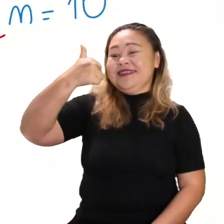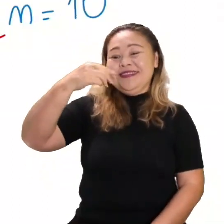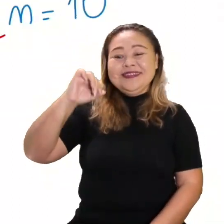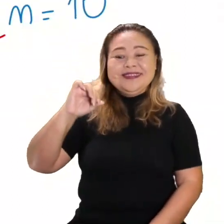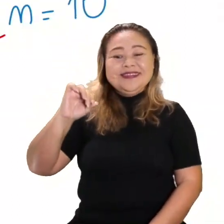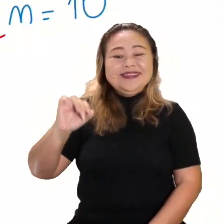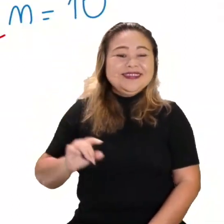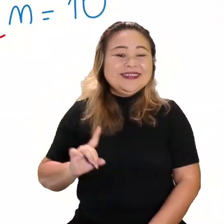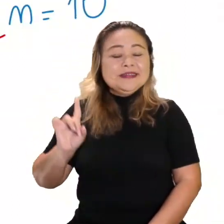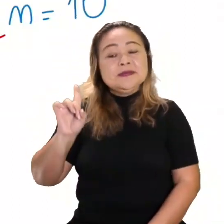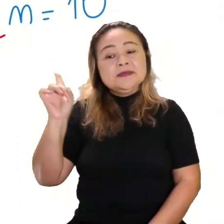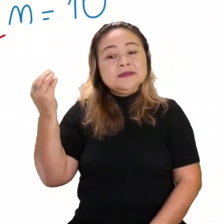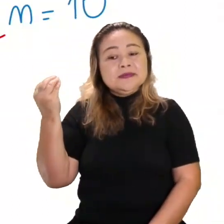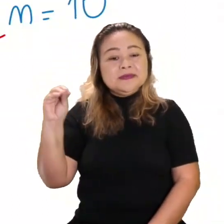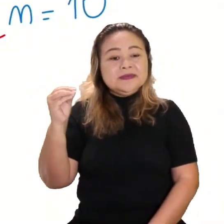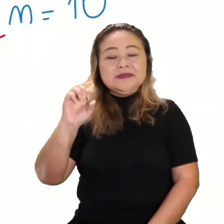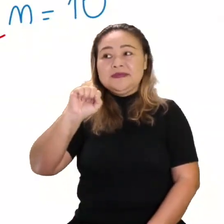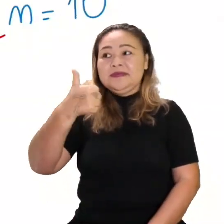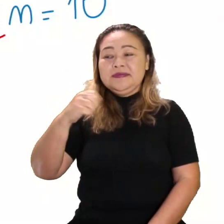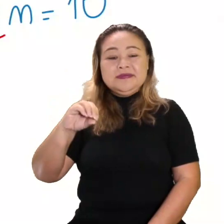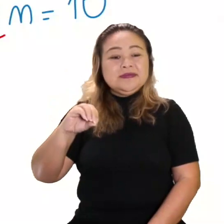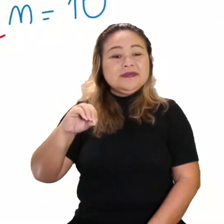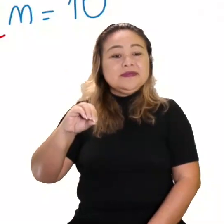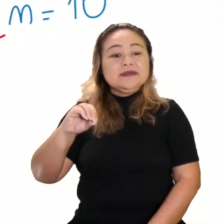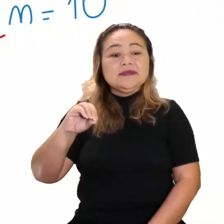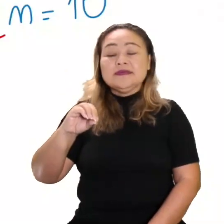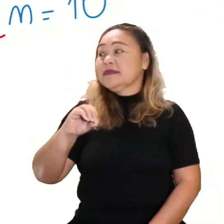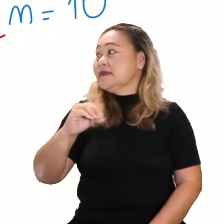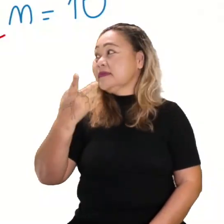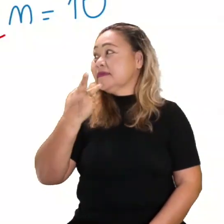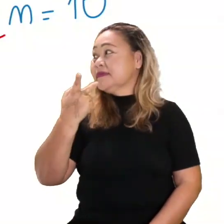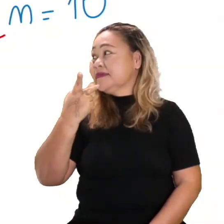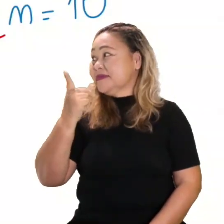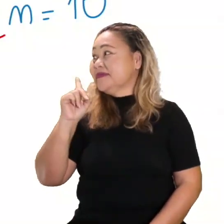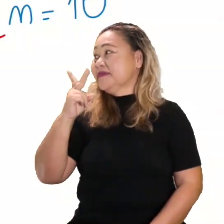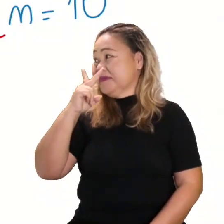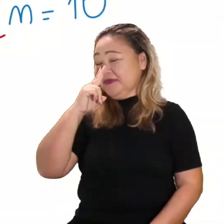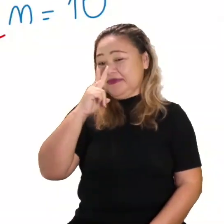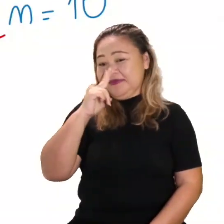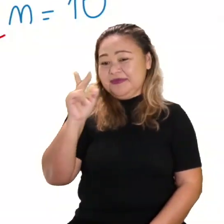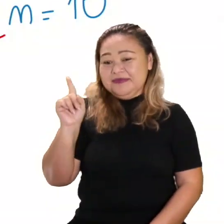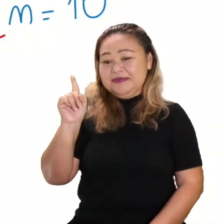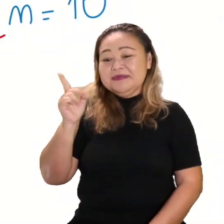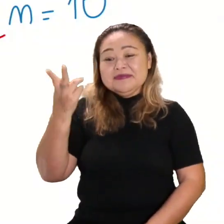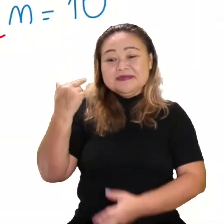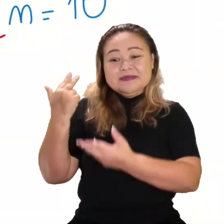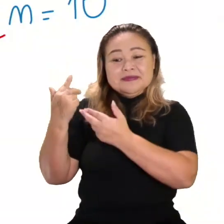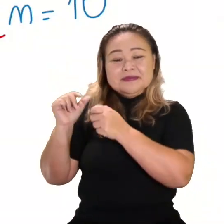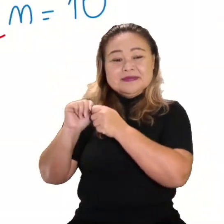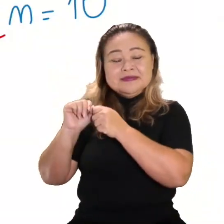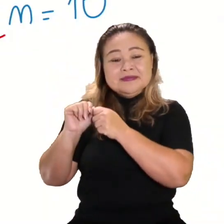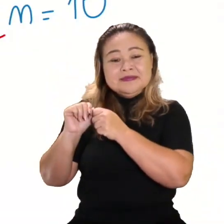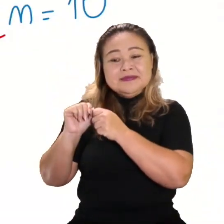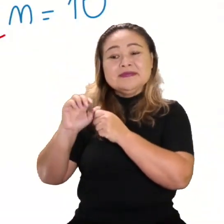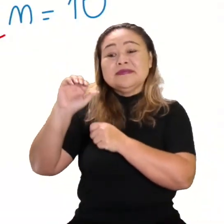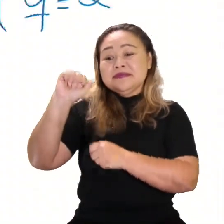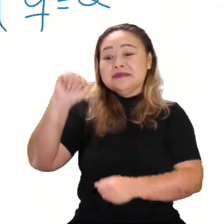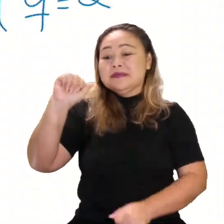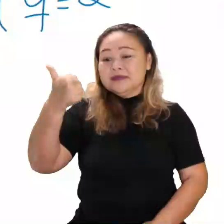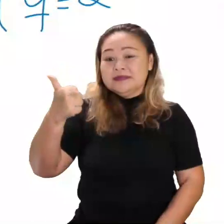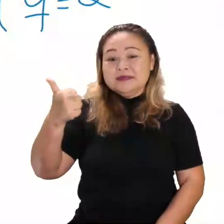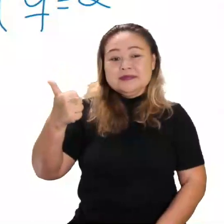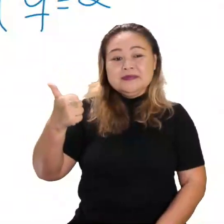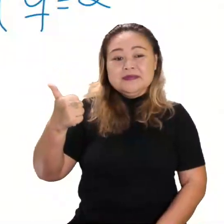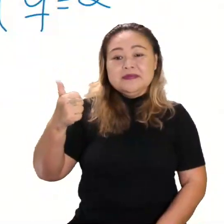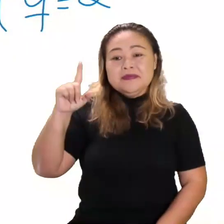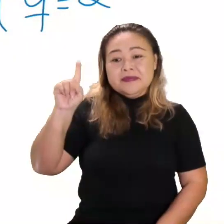Então, partiu solução. É o meu S10 de Olha, novo. eu não vou falar não, mas essa daqui parece aquela anterior, só que o A1 é 1. Só